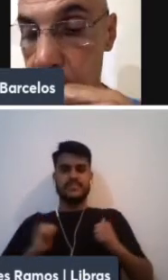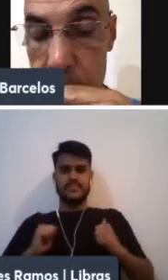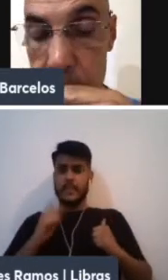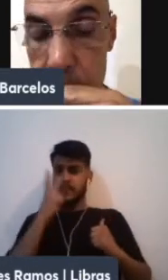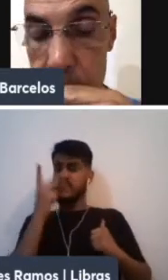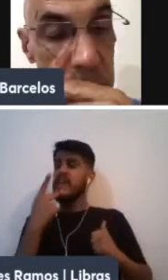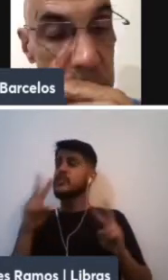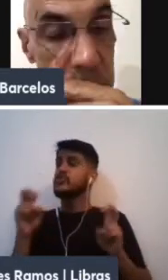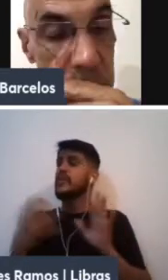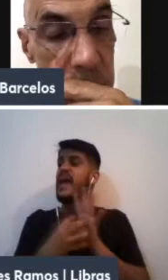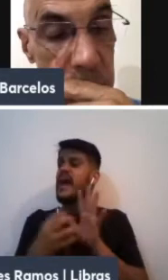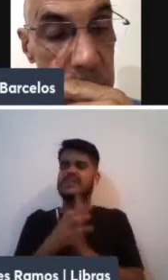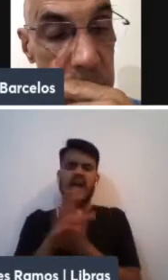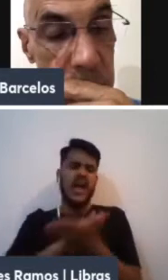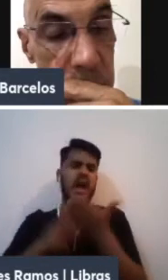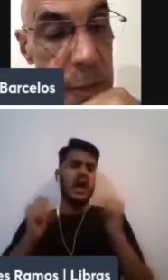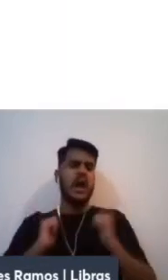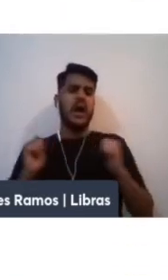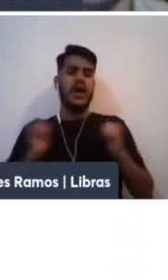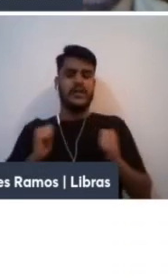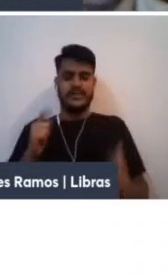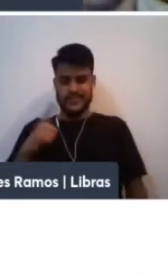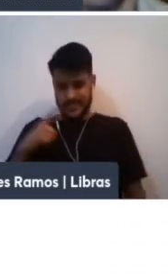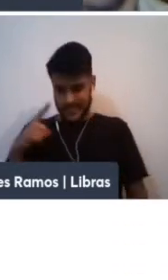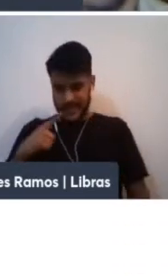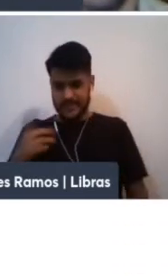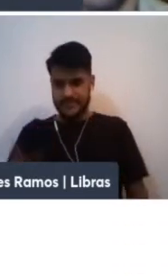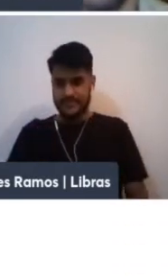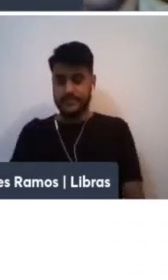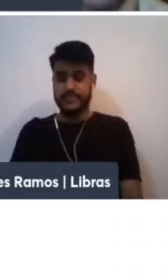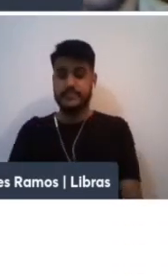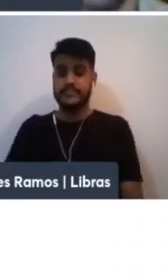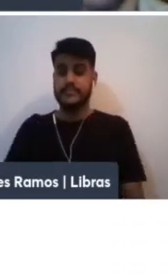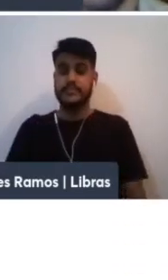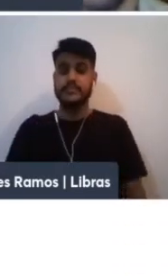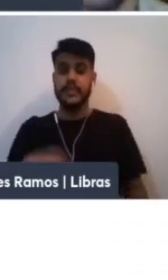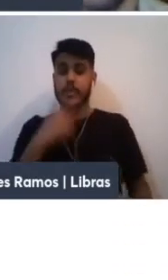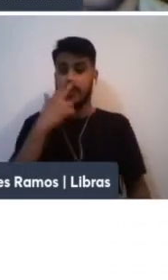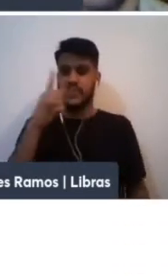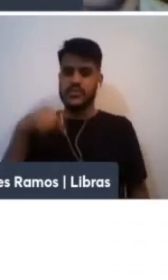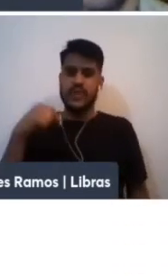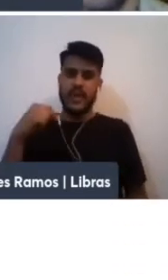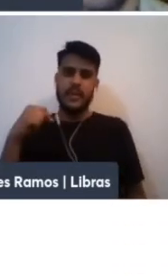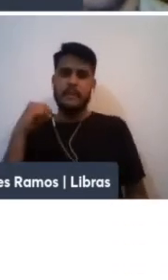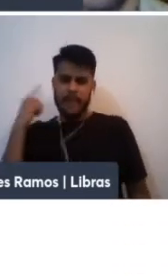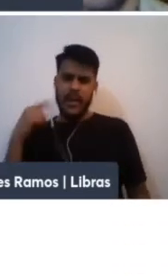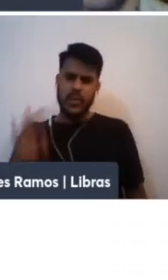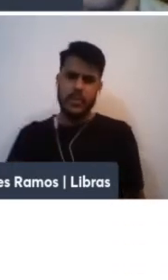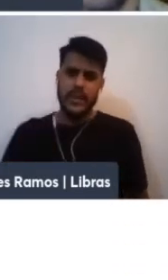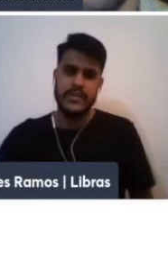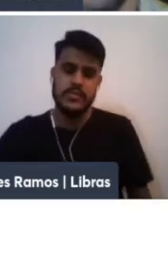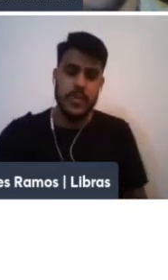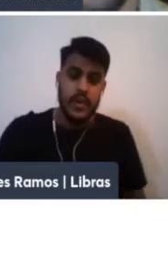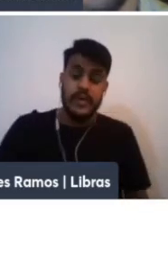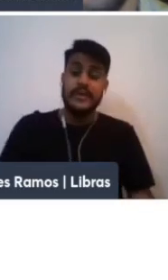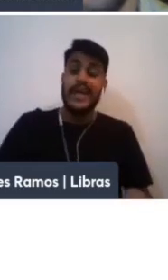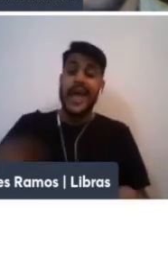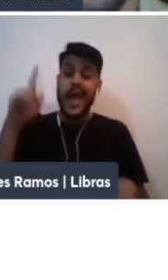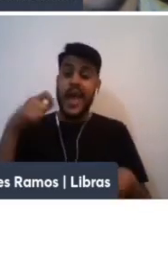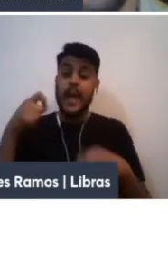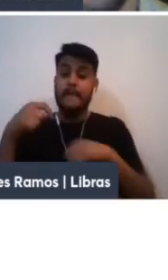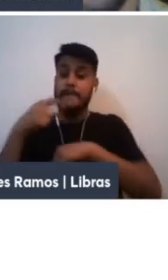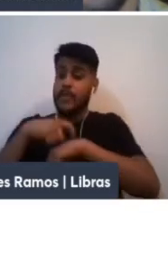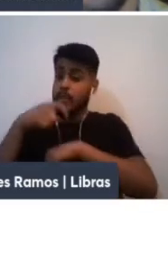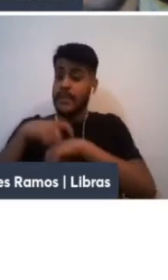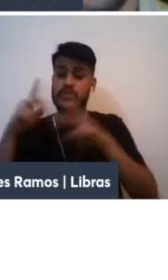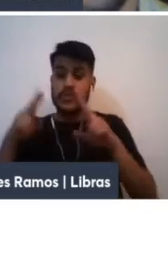falava. Então, é louco, são momentos iguais, mas com uma